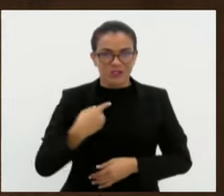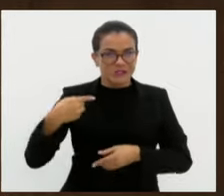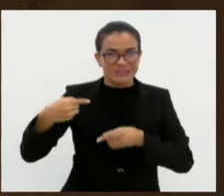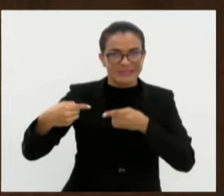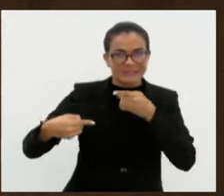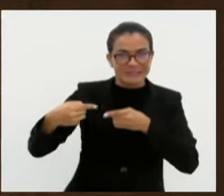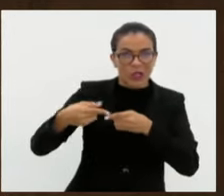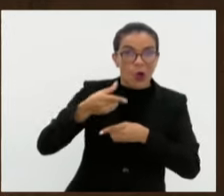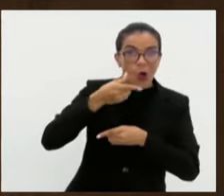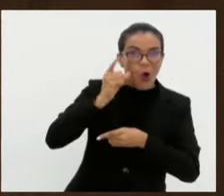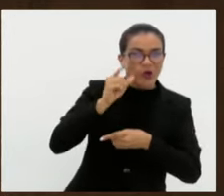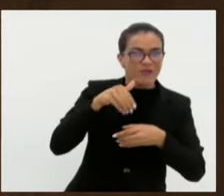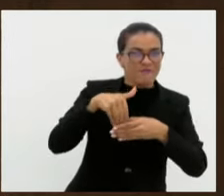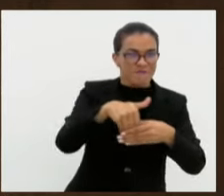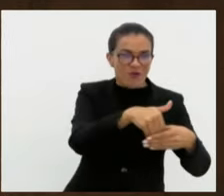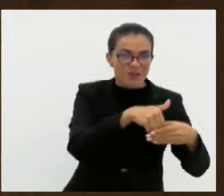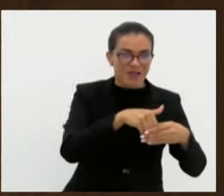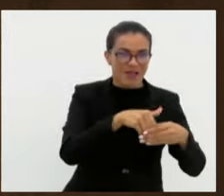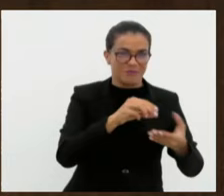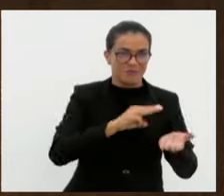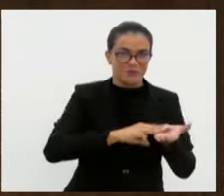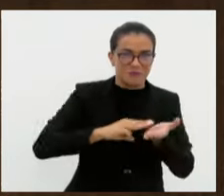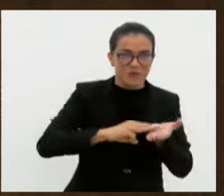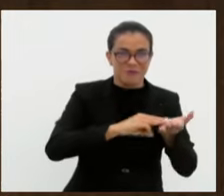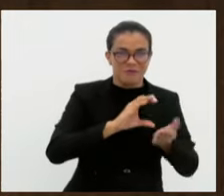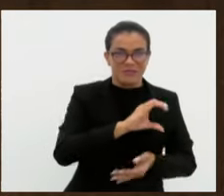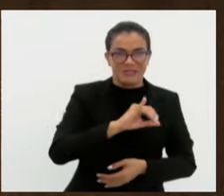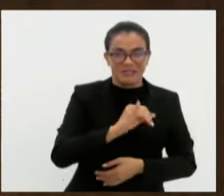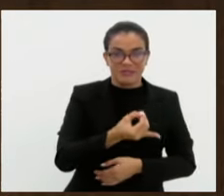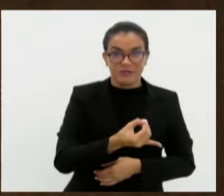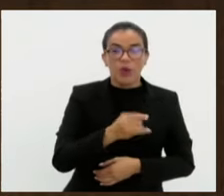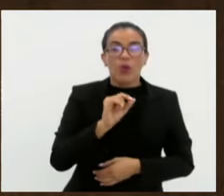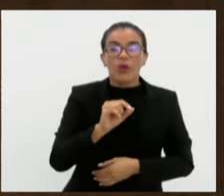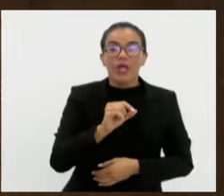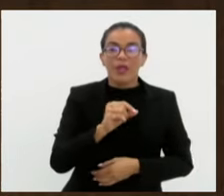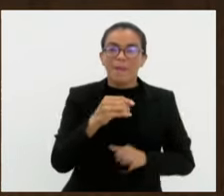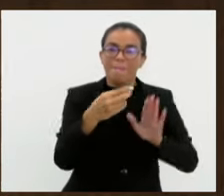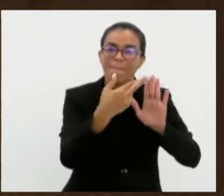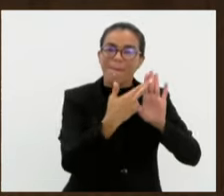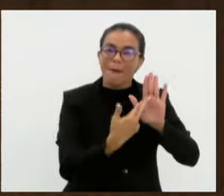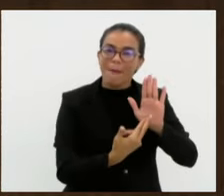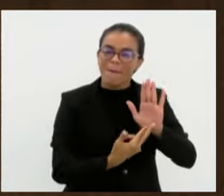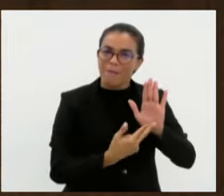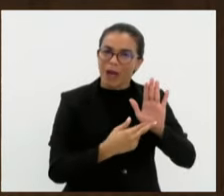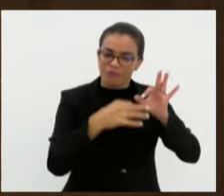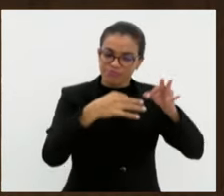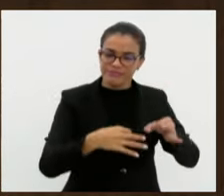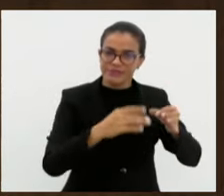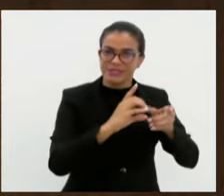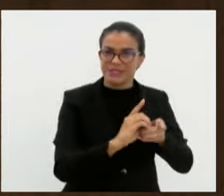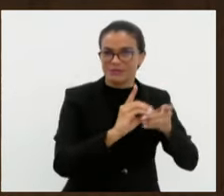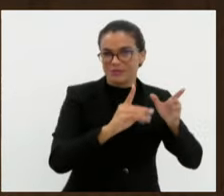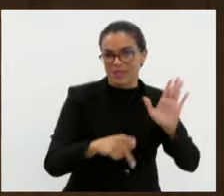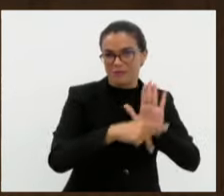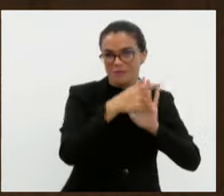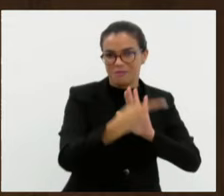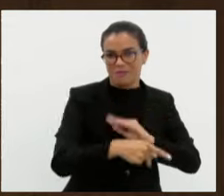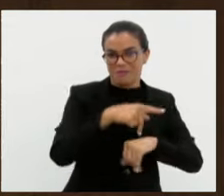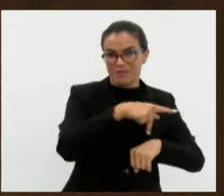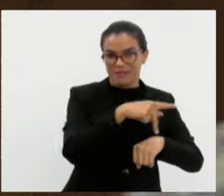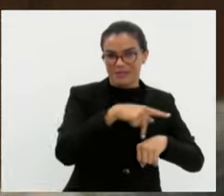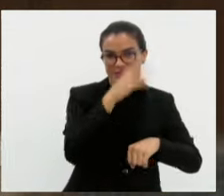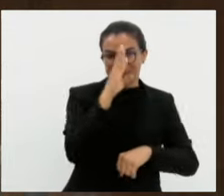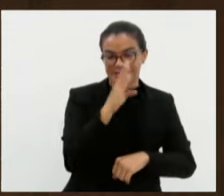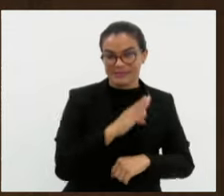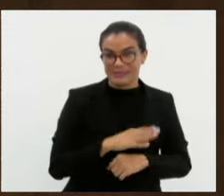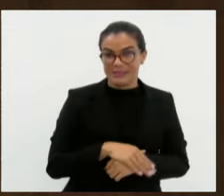fizemos ontem, votamos ontem na CCJ, o fortalecimento das instituições democráticas nesse país, impedindo